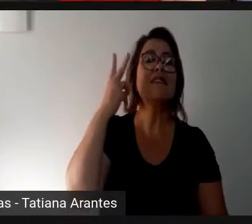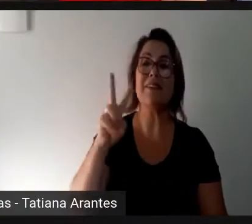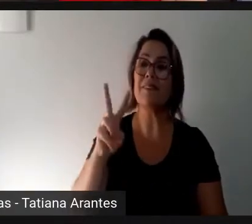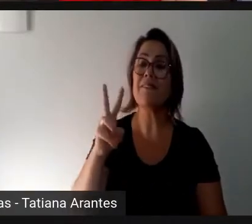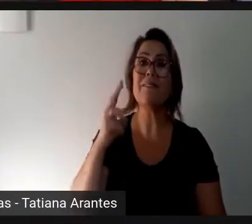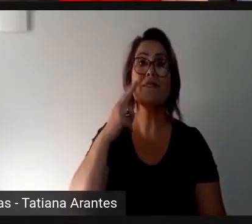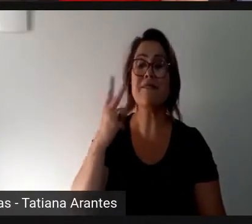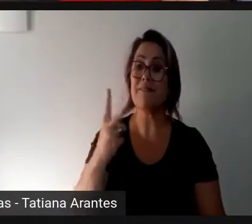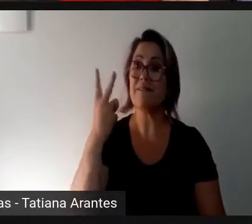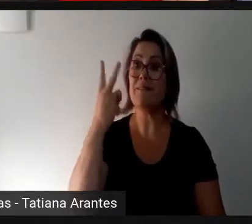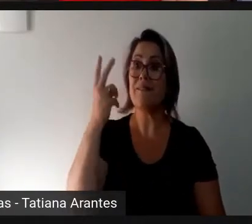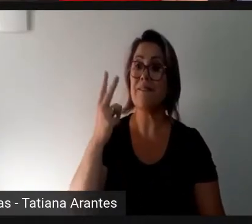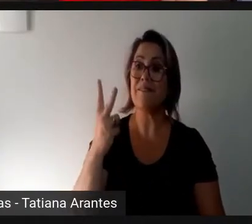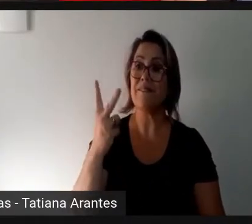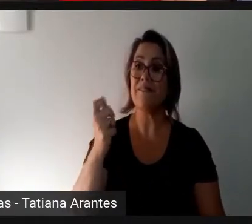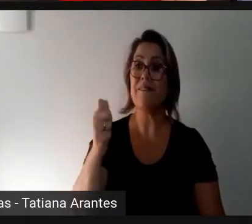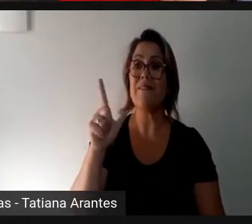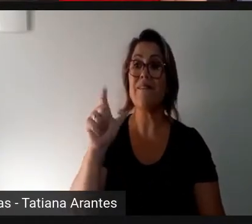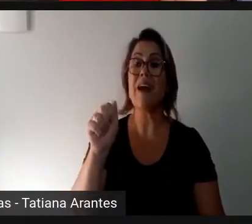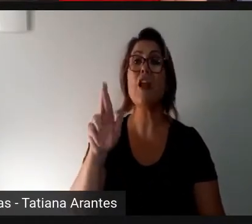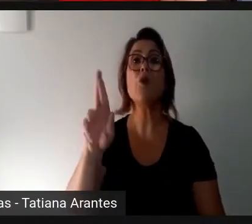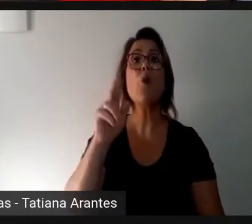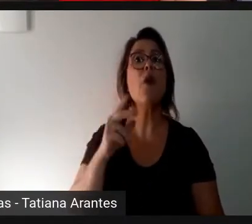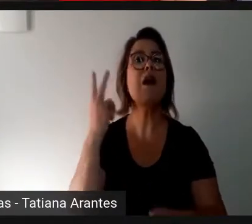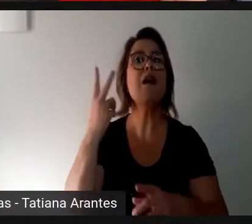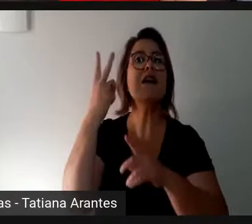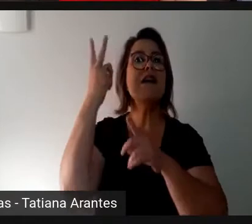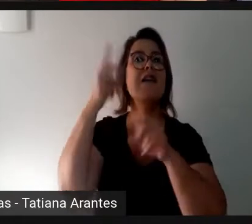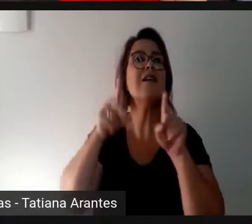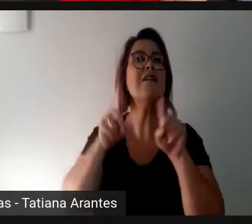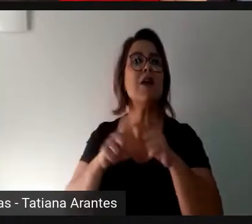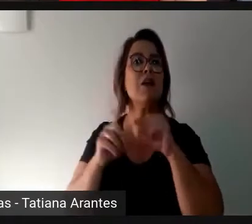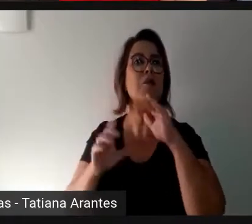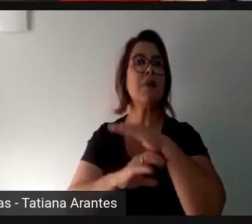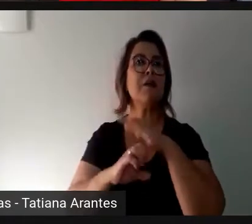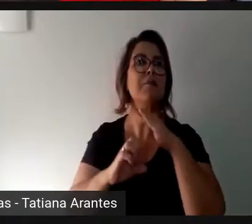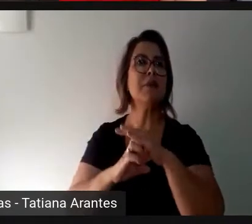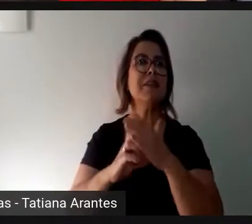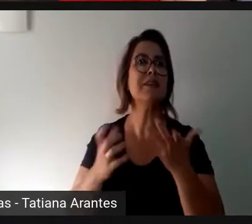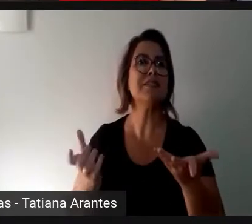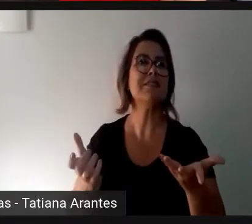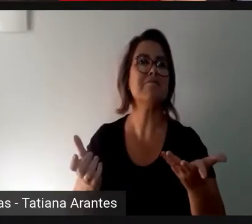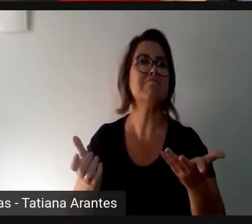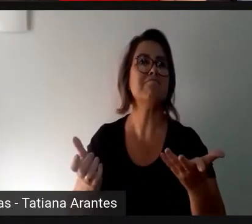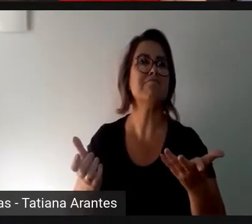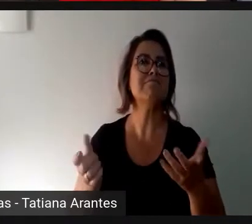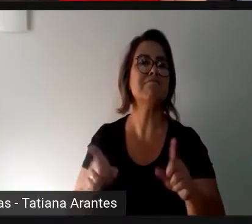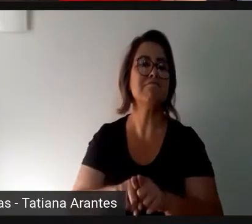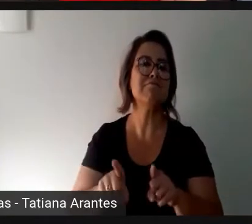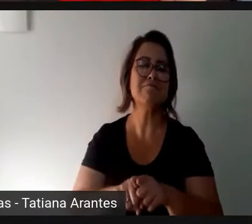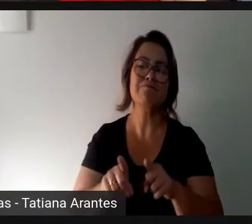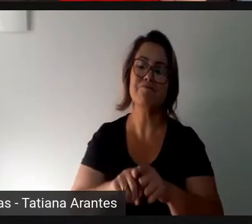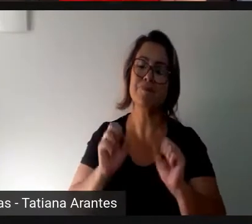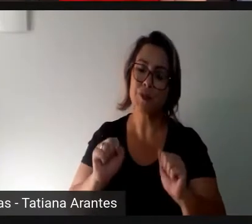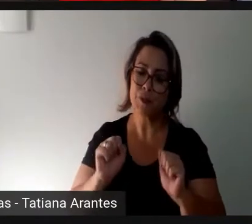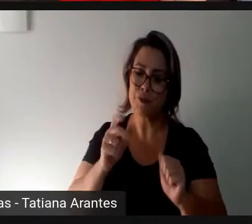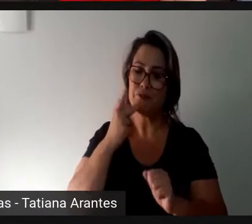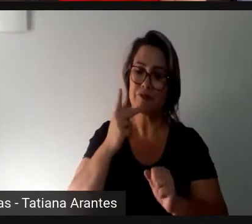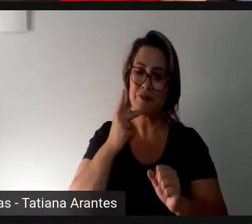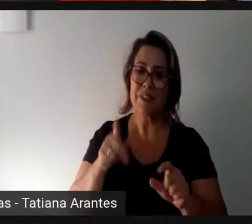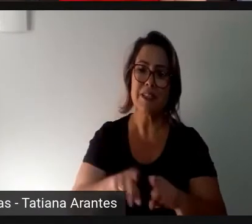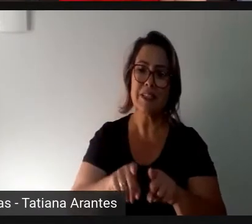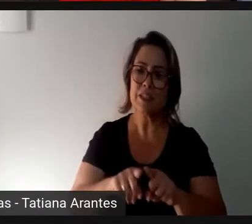importante para as entregas e resultados da empresa, da companhia, do setor público, eu posso falar também que é programa de integridade. E